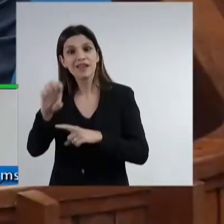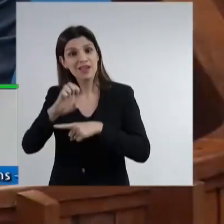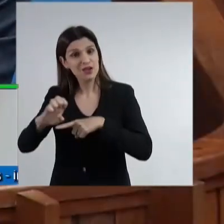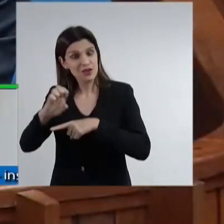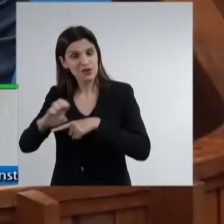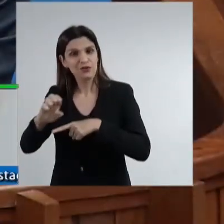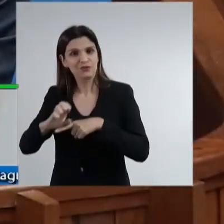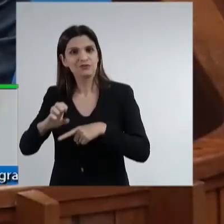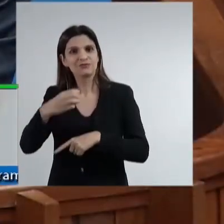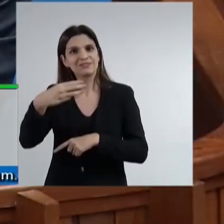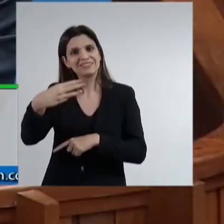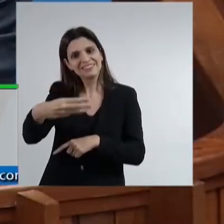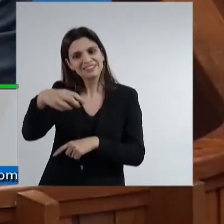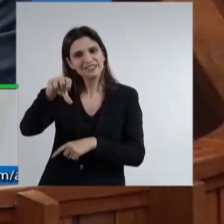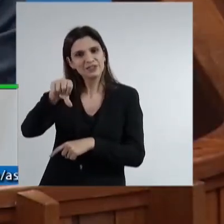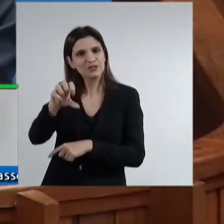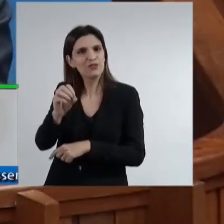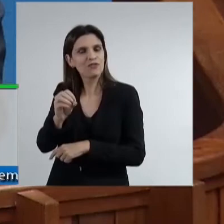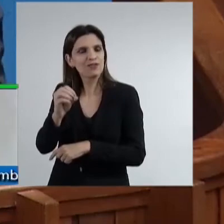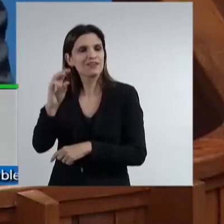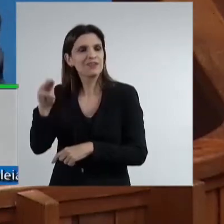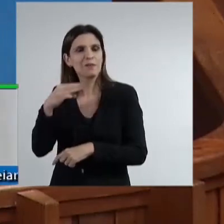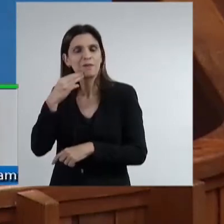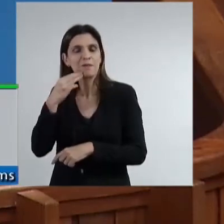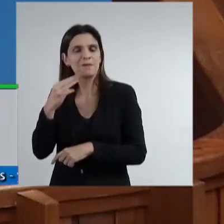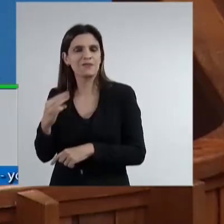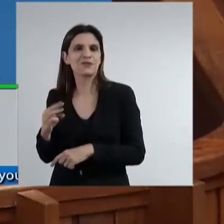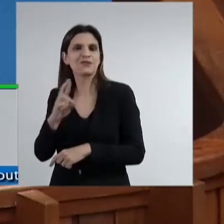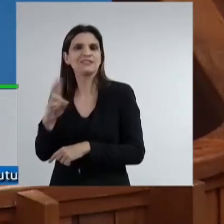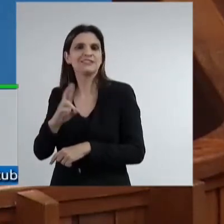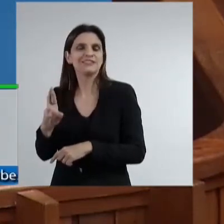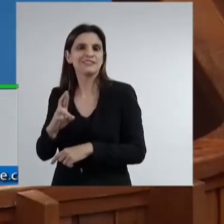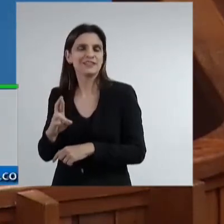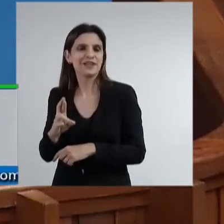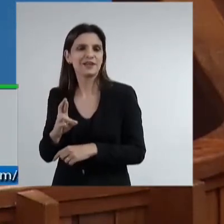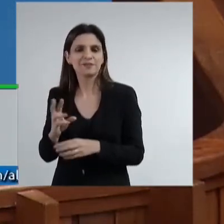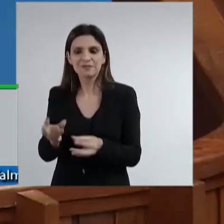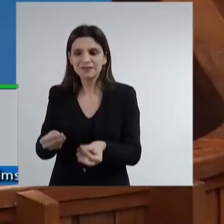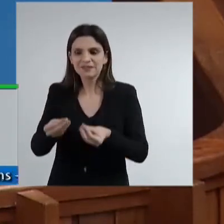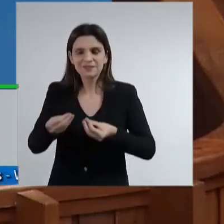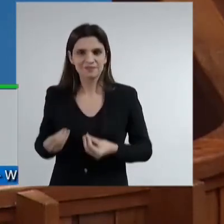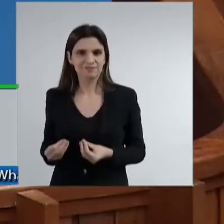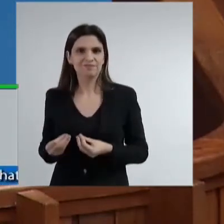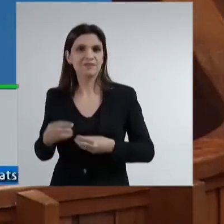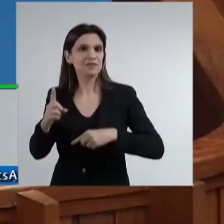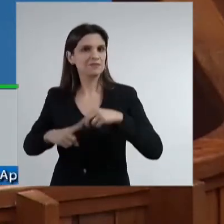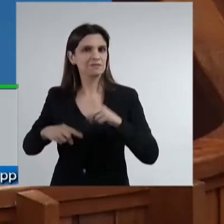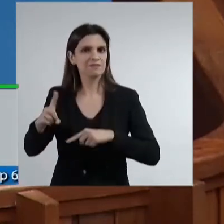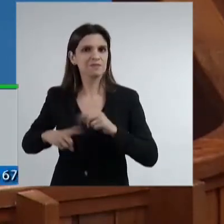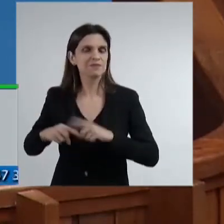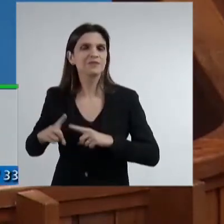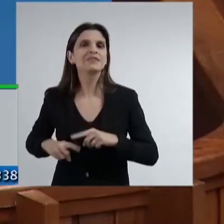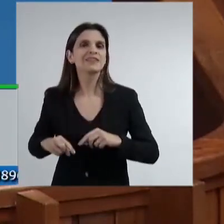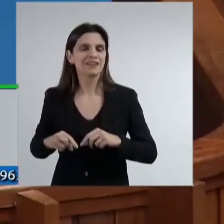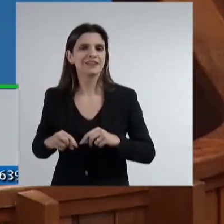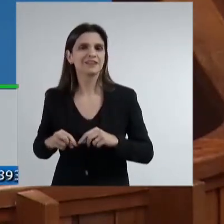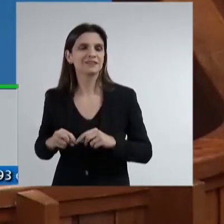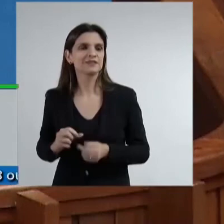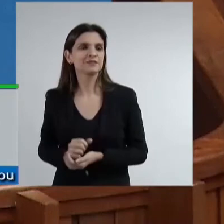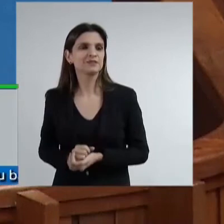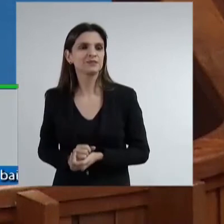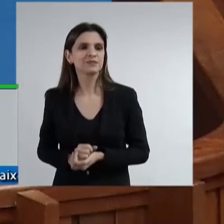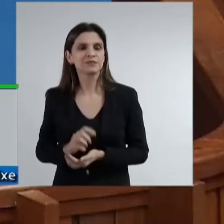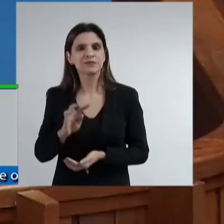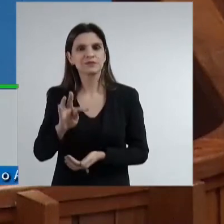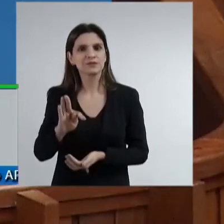bens do tráfico. No Mato Grosso do Sul, esses 390 milhões é simplesmente só aqui